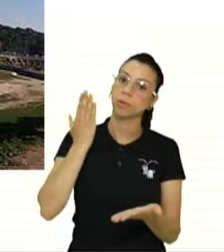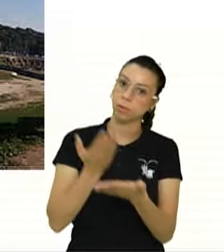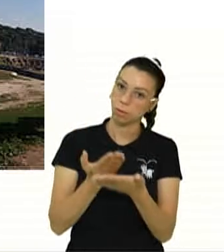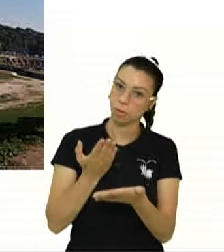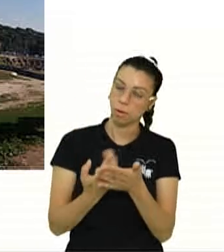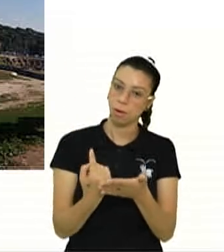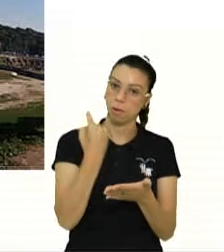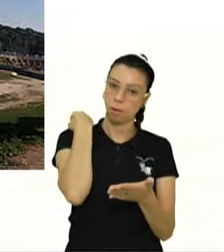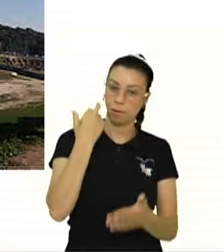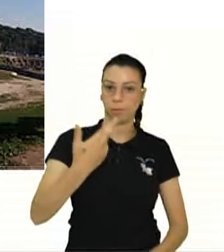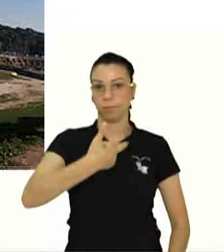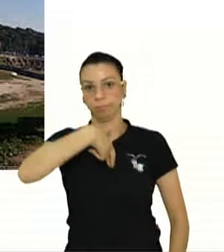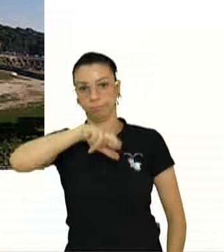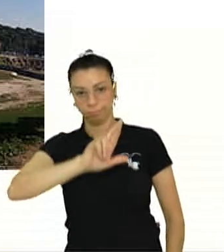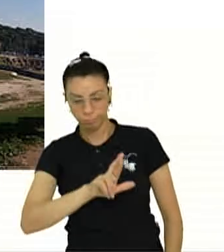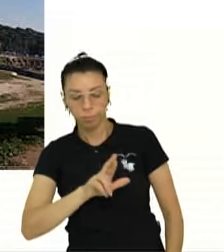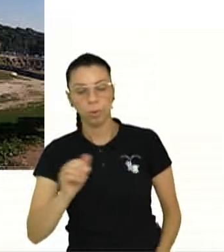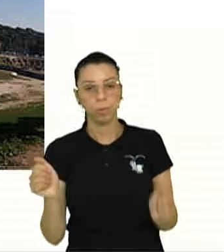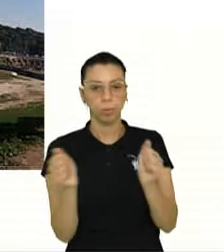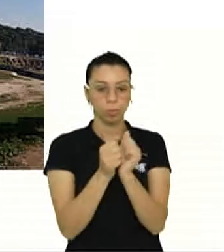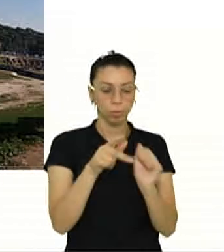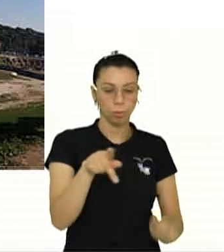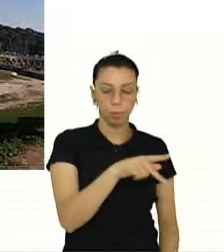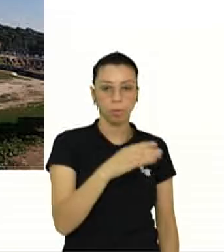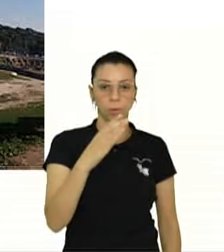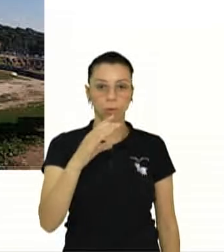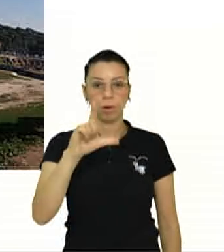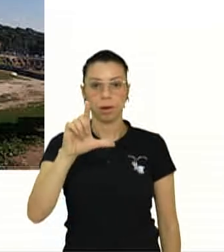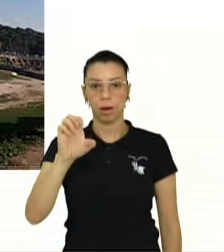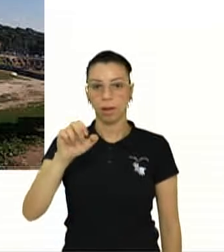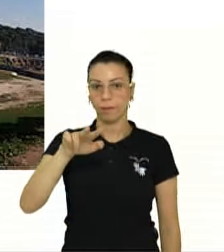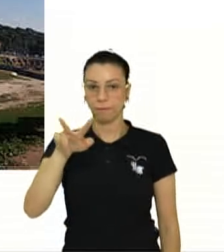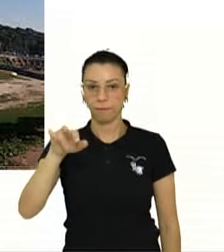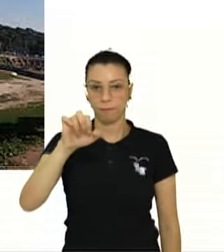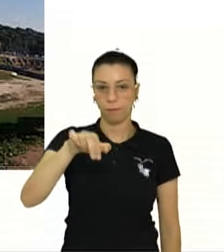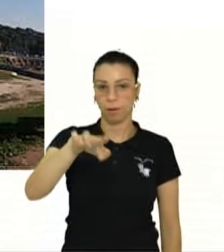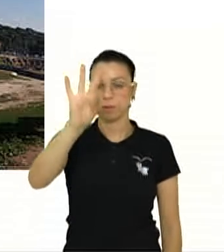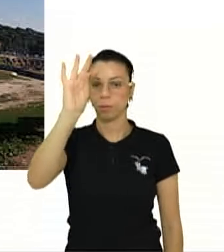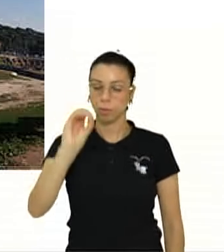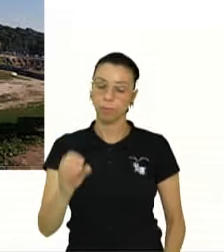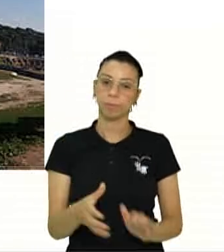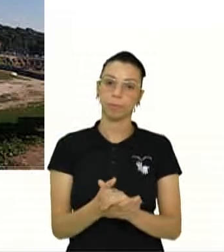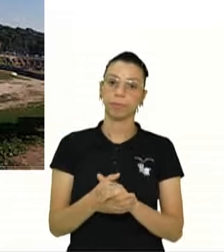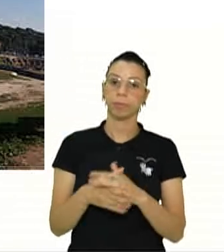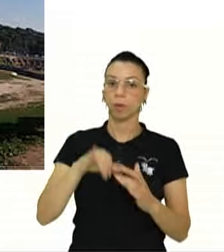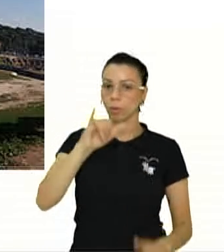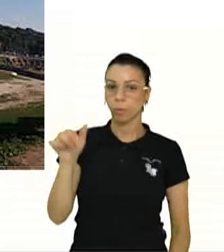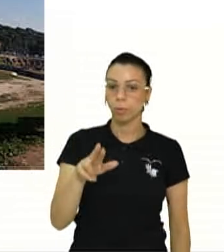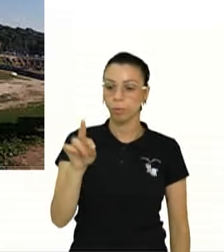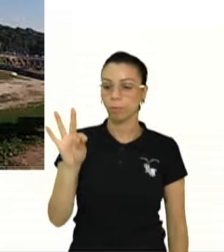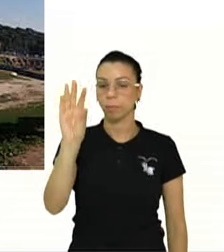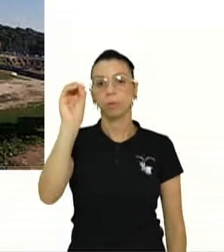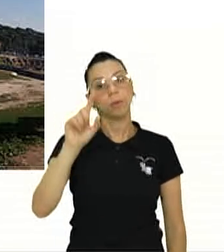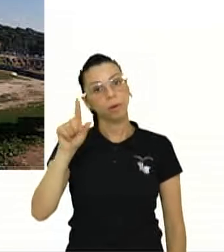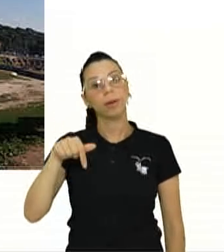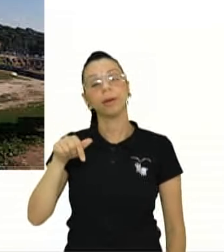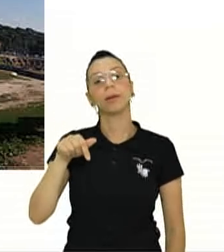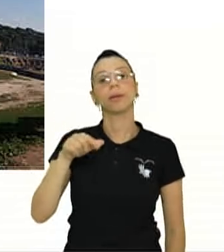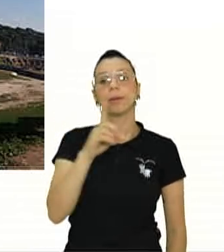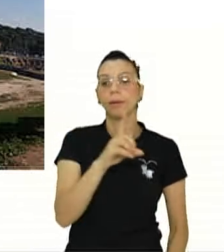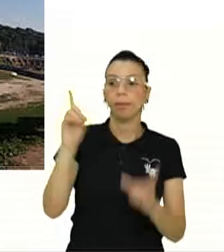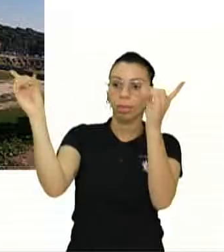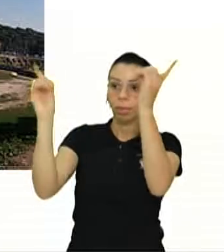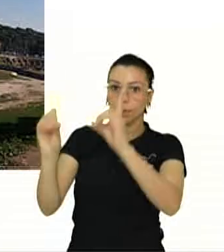a mitologia, com o professor Cleverton. Júpiter, para os romanos, era Zeus, meus amigos, o deus dos deuses, no